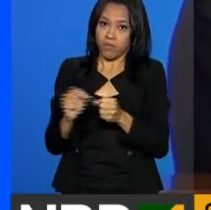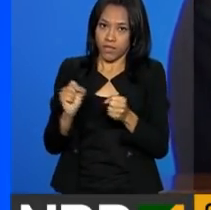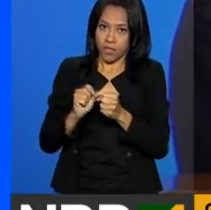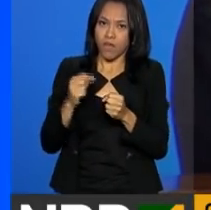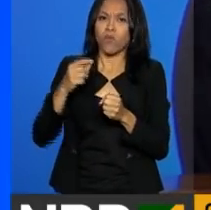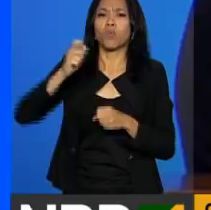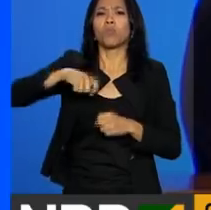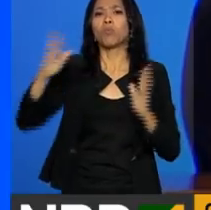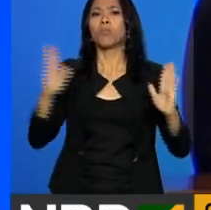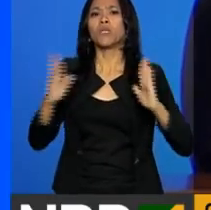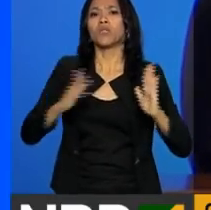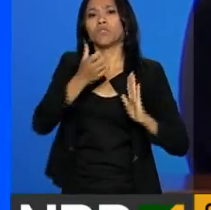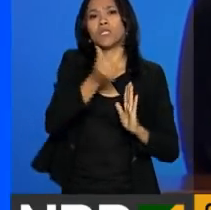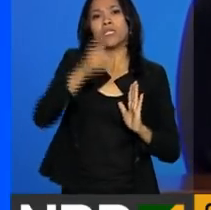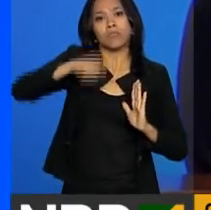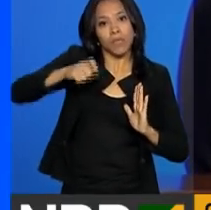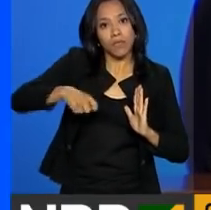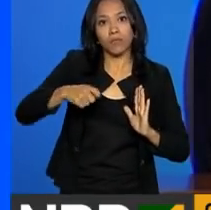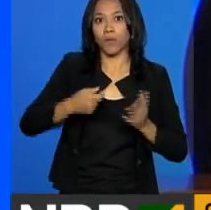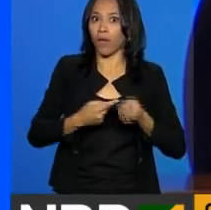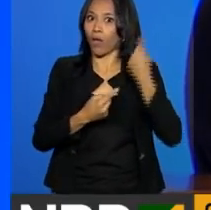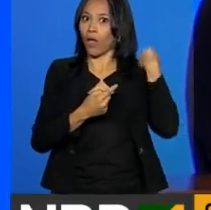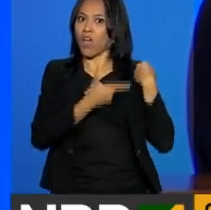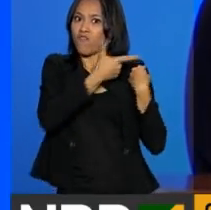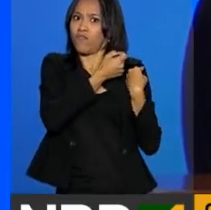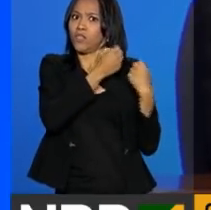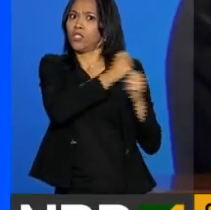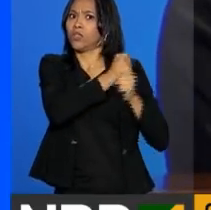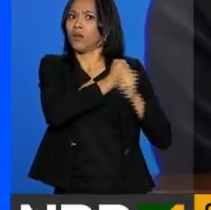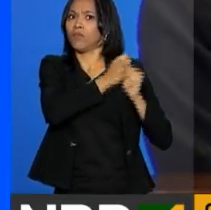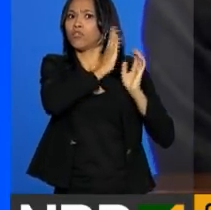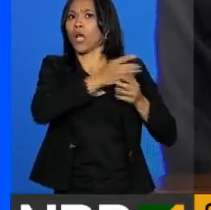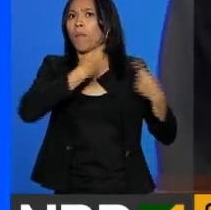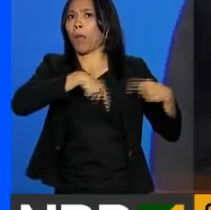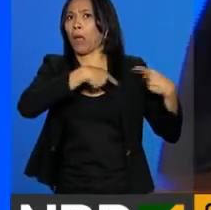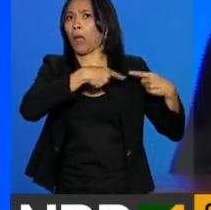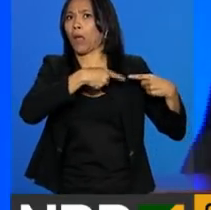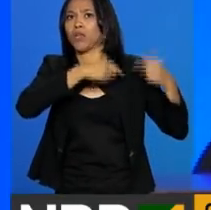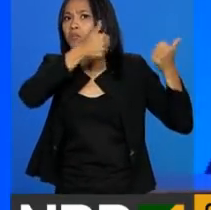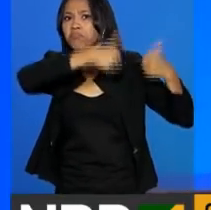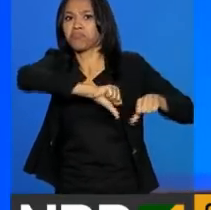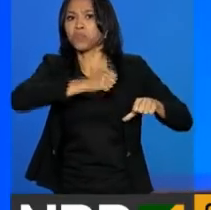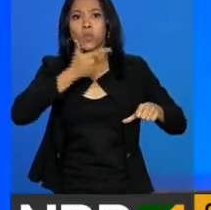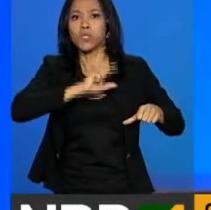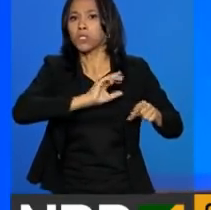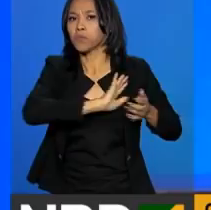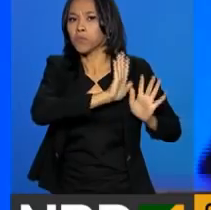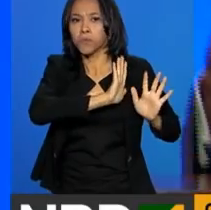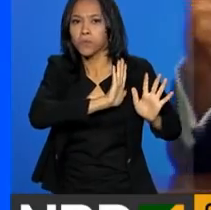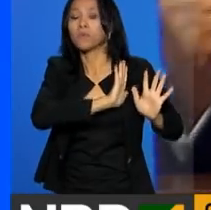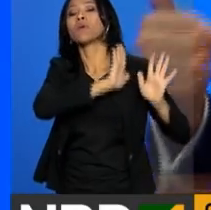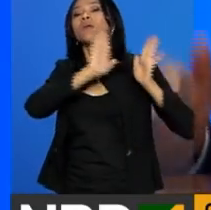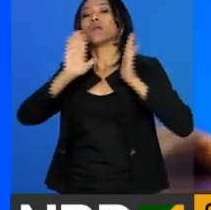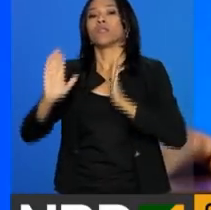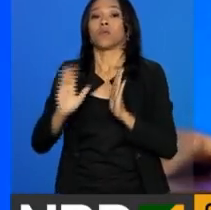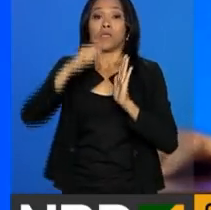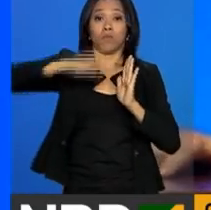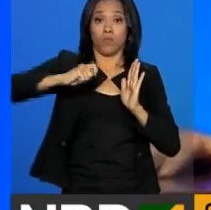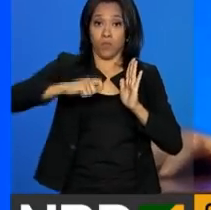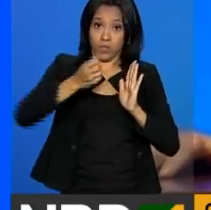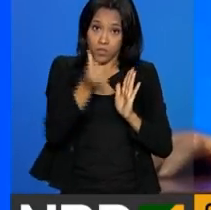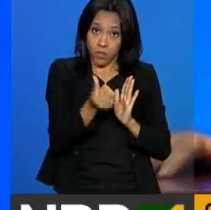meses novamente apesar dos 20 anos de debates que se verificaram do passado e acabamos fazendo a reforma do ensino médio na última reunião